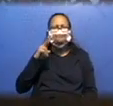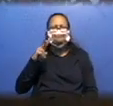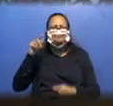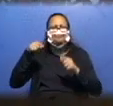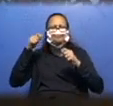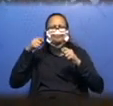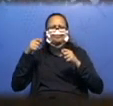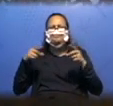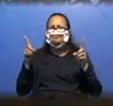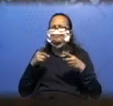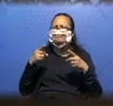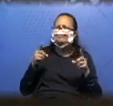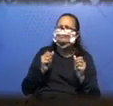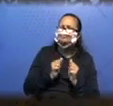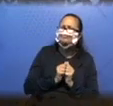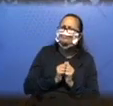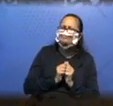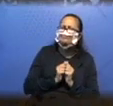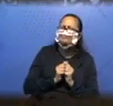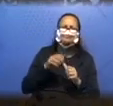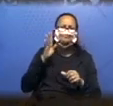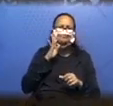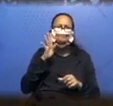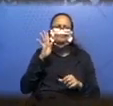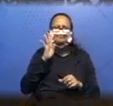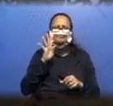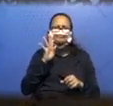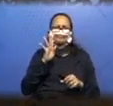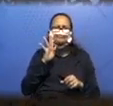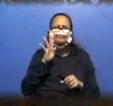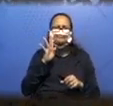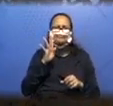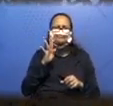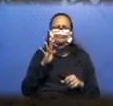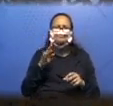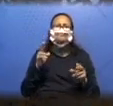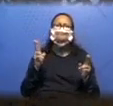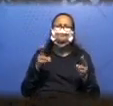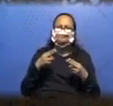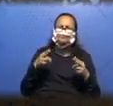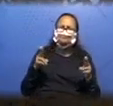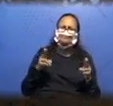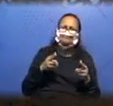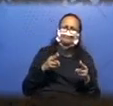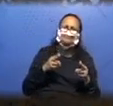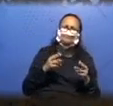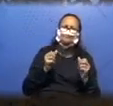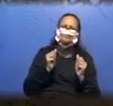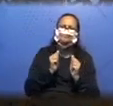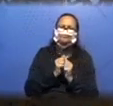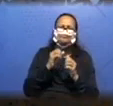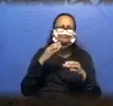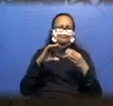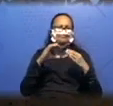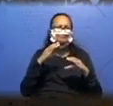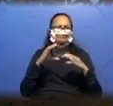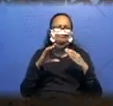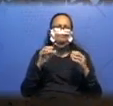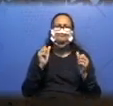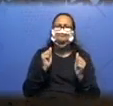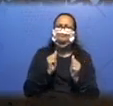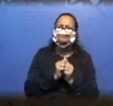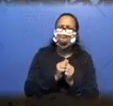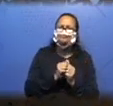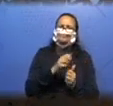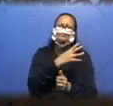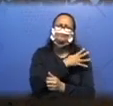E aí, turminha, assistiu? Cantaram juntos? Porque o legal é pegar o material e ir cantando junto. Mas